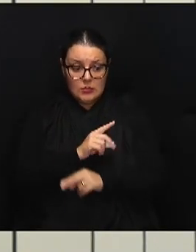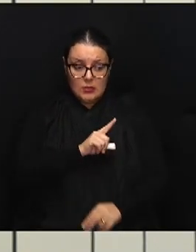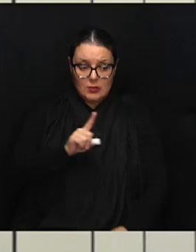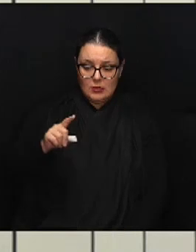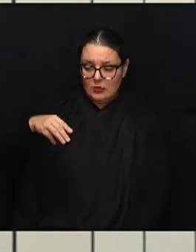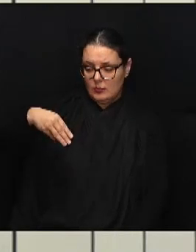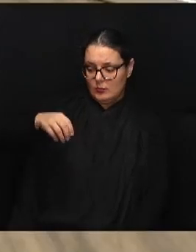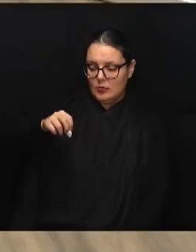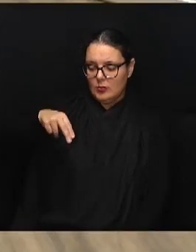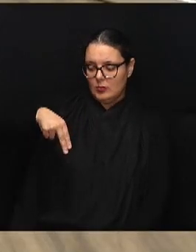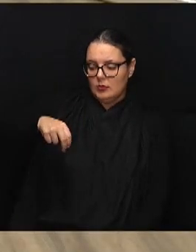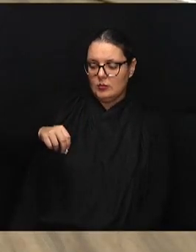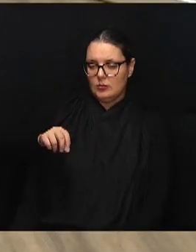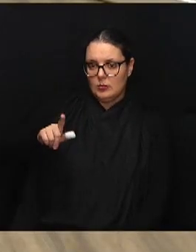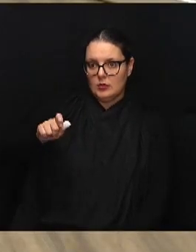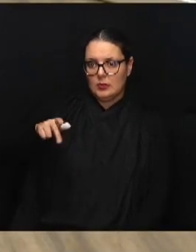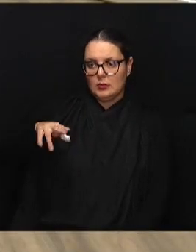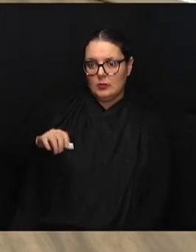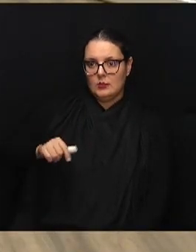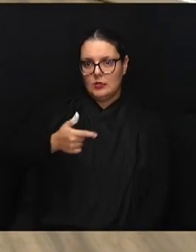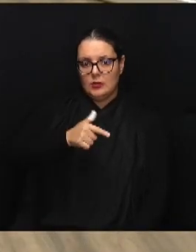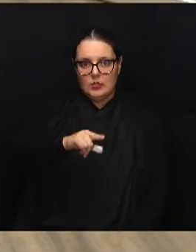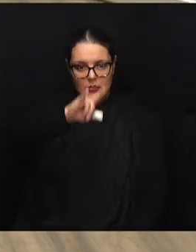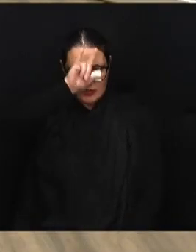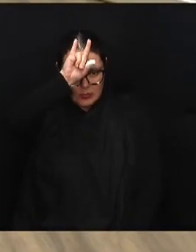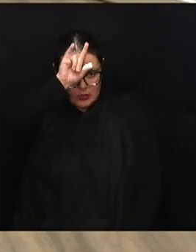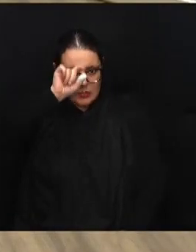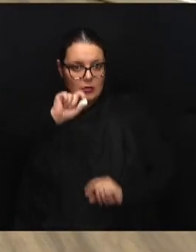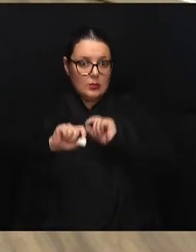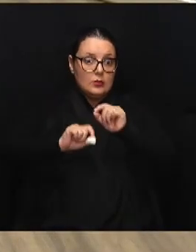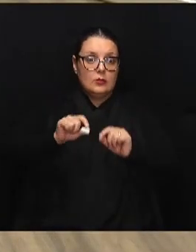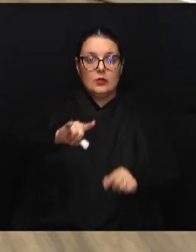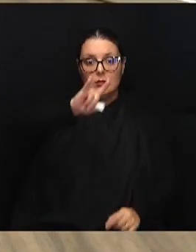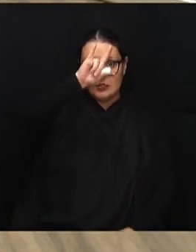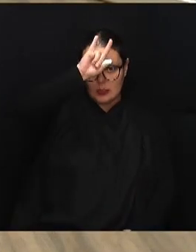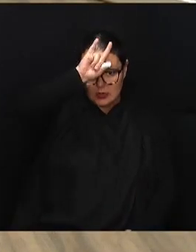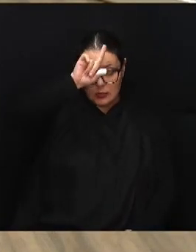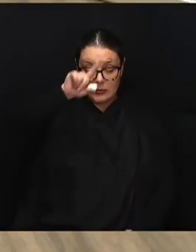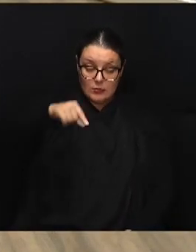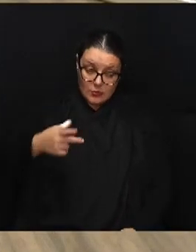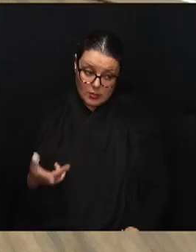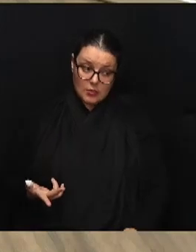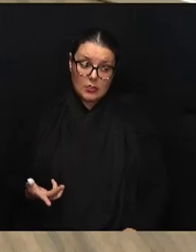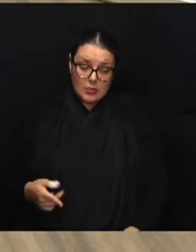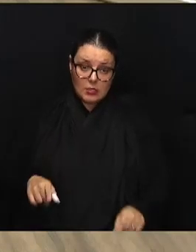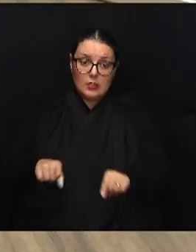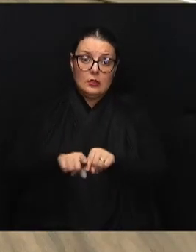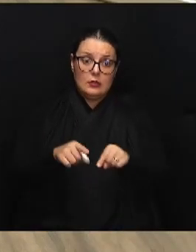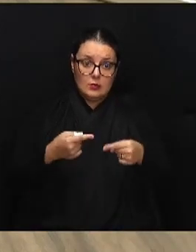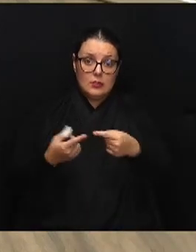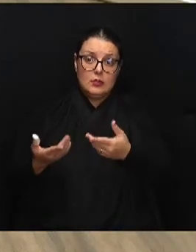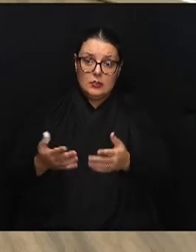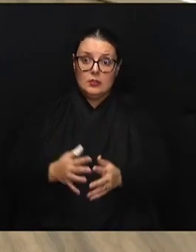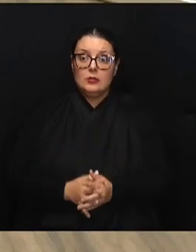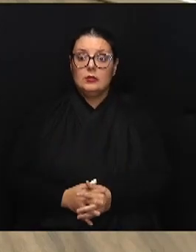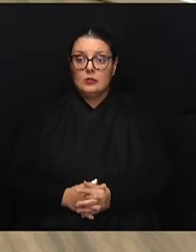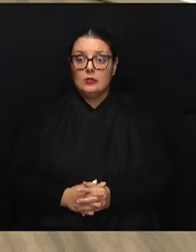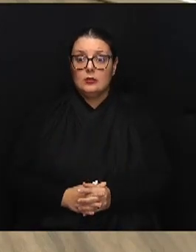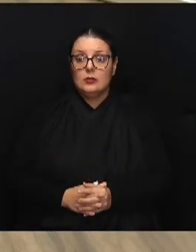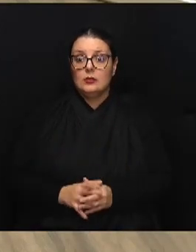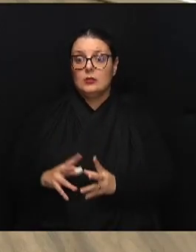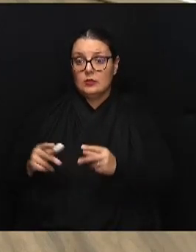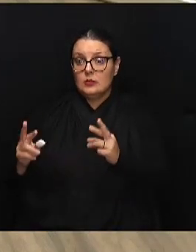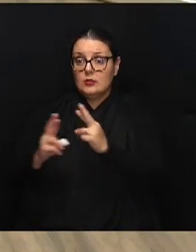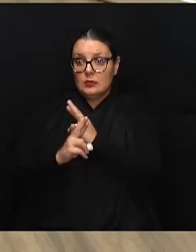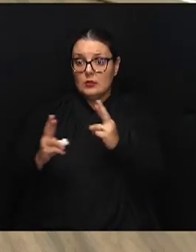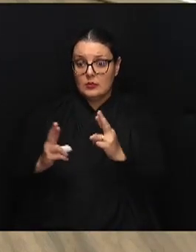monogâmico não tem traição? Aí o que vem a ser traição, né? Porque é um ponto a ser discutido, né? Toda relação humana